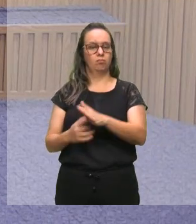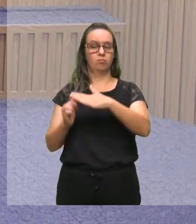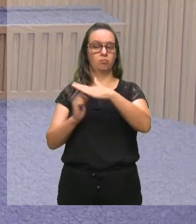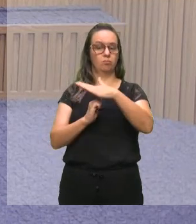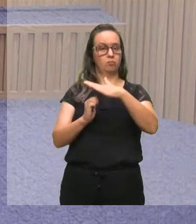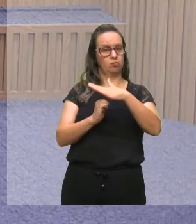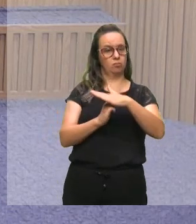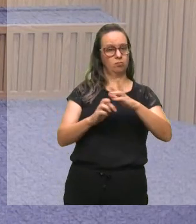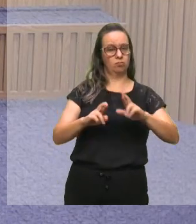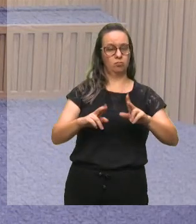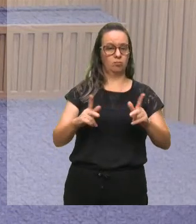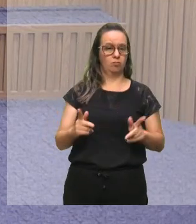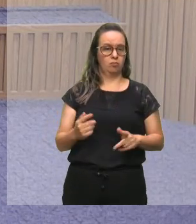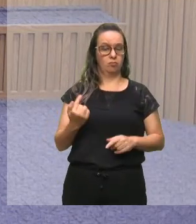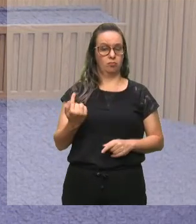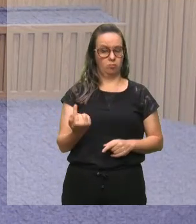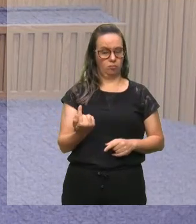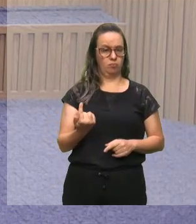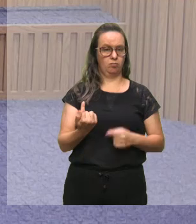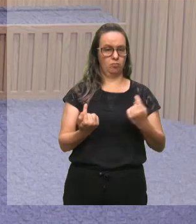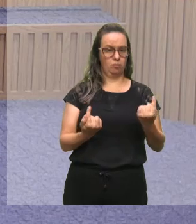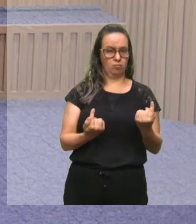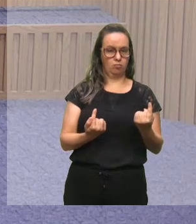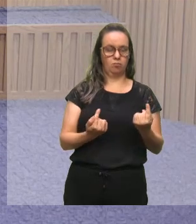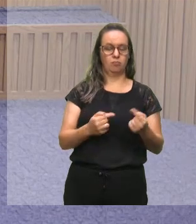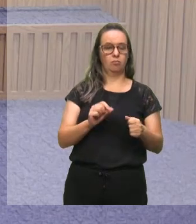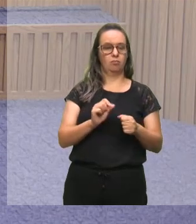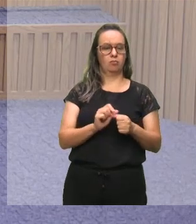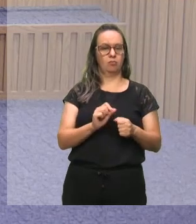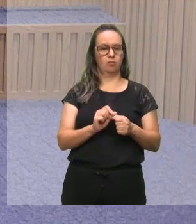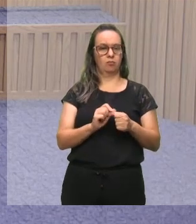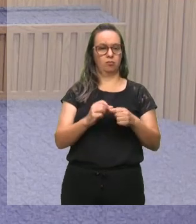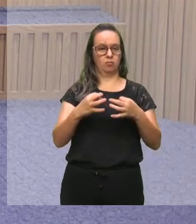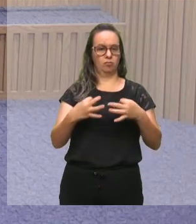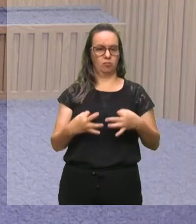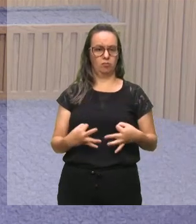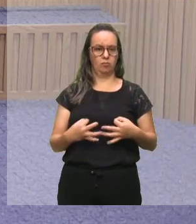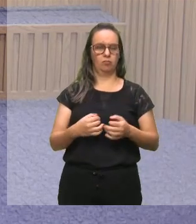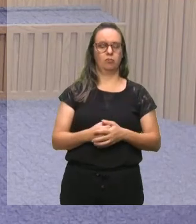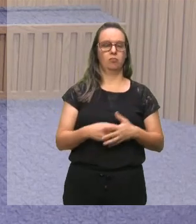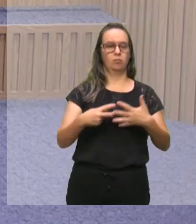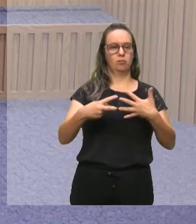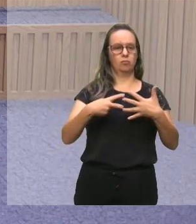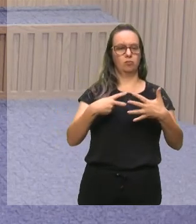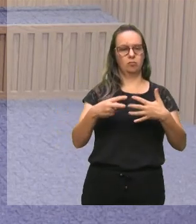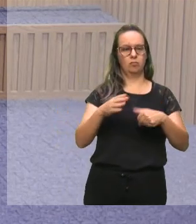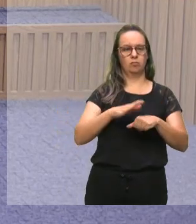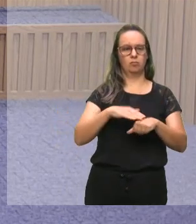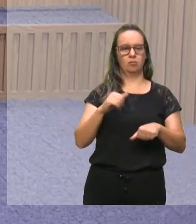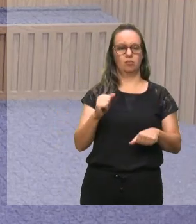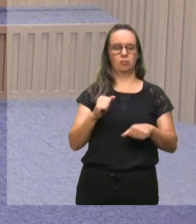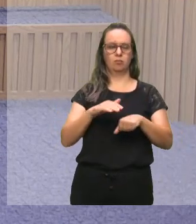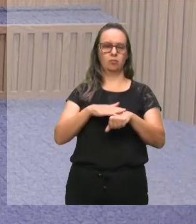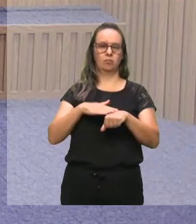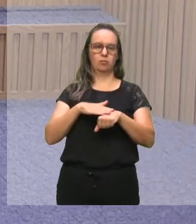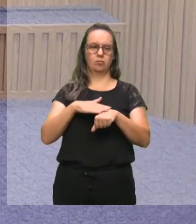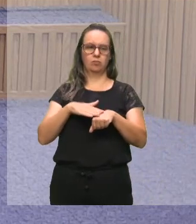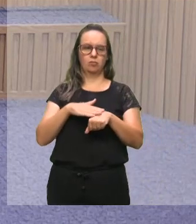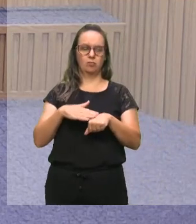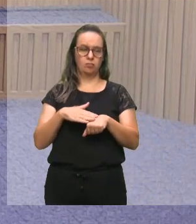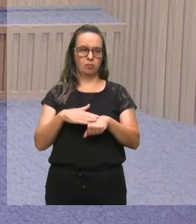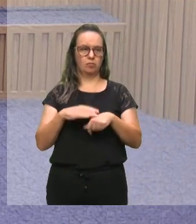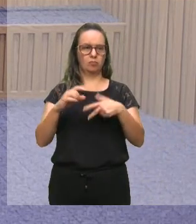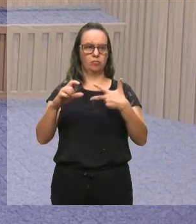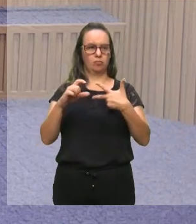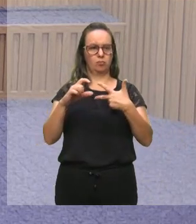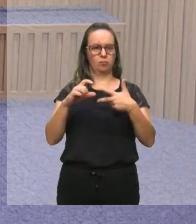sua pasta, para que a gente pudesse, assim, ter de uma maneira mais transparente um diálogo maior com o executivo e poder, assim, entender de cada